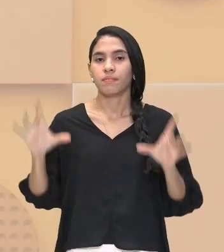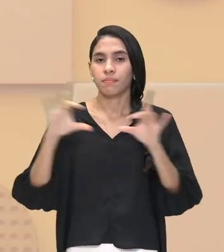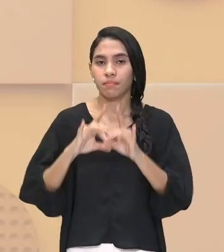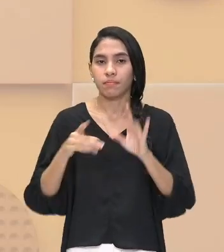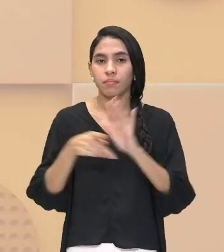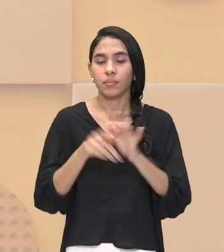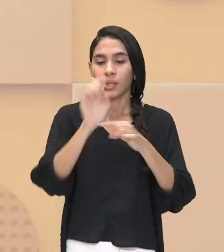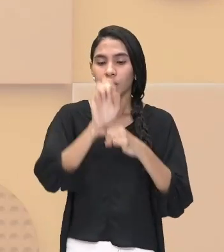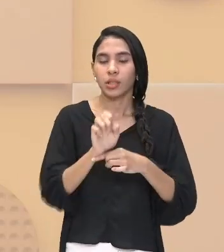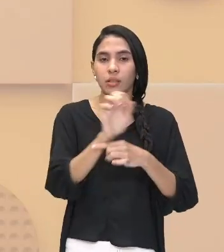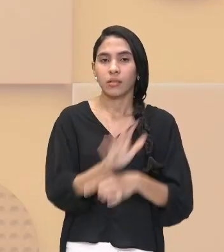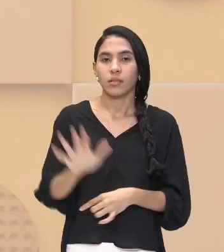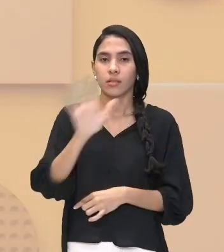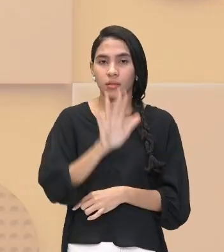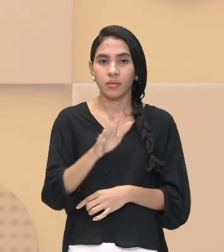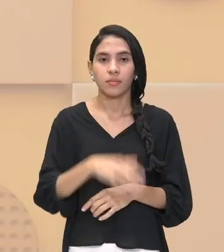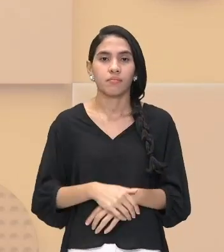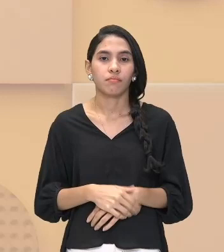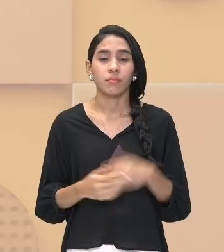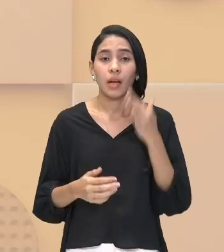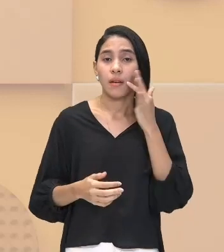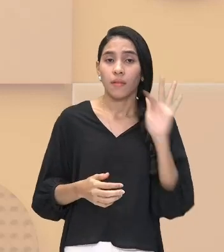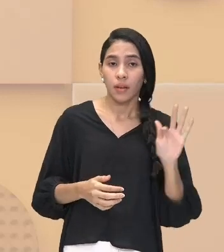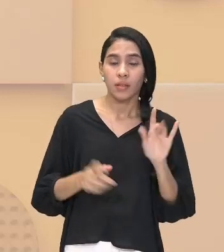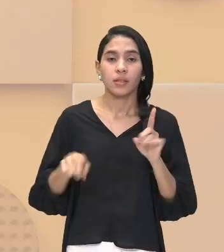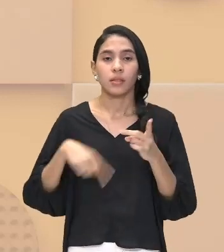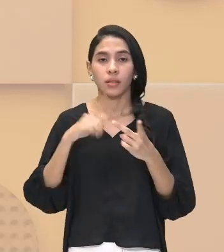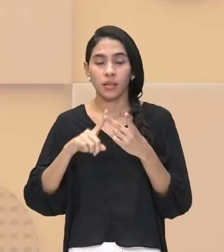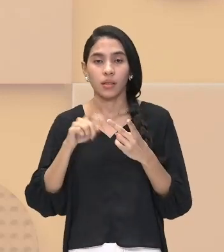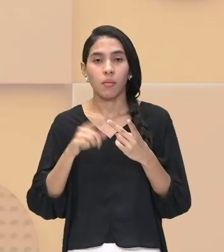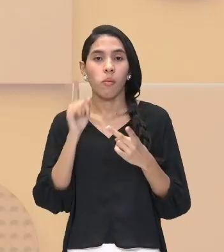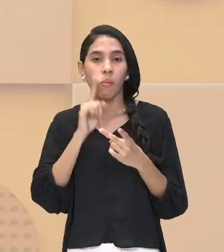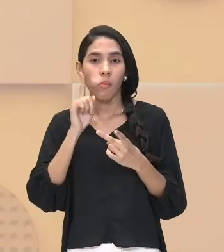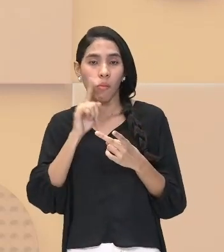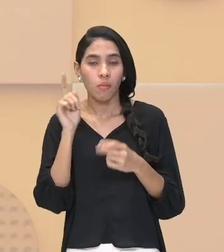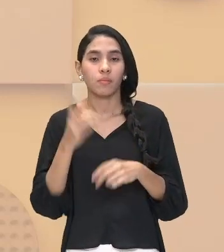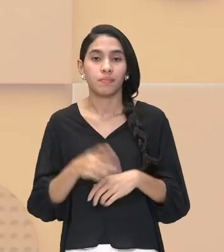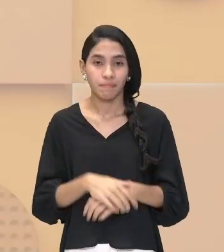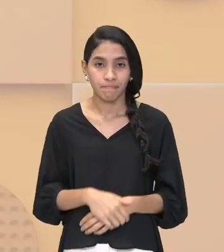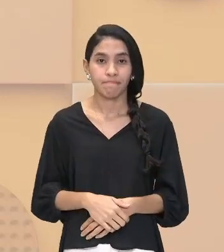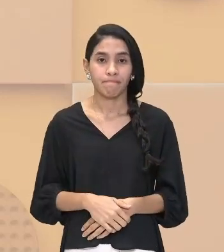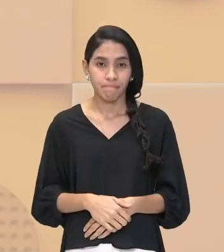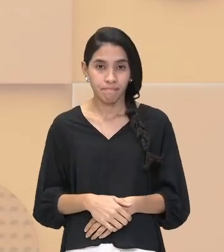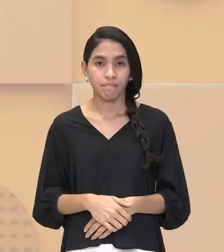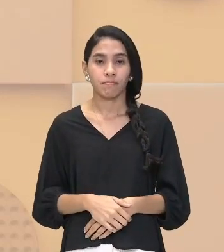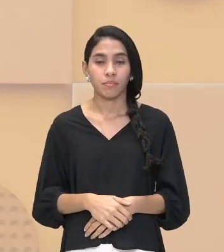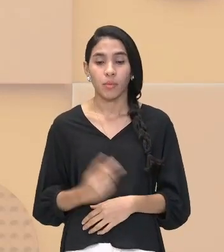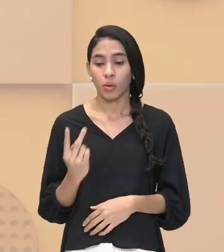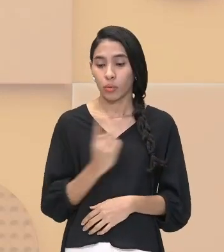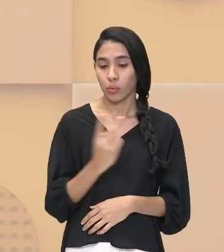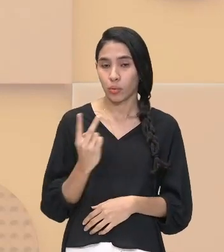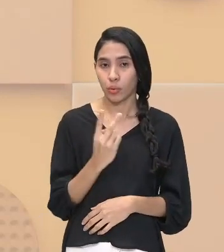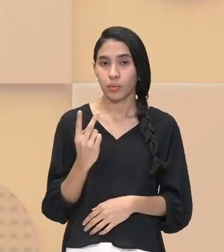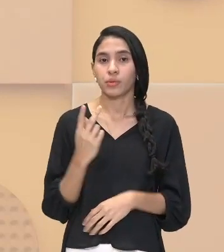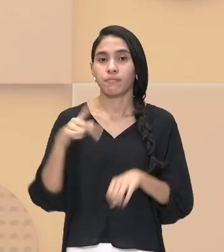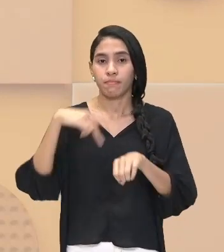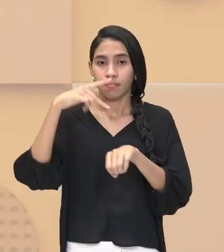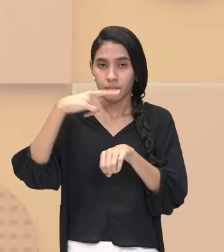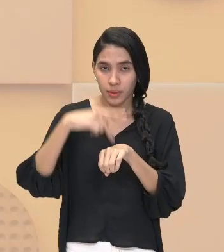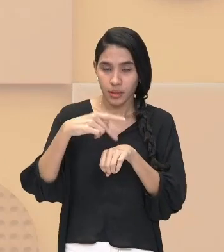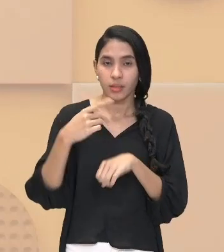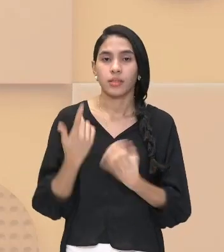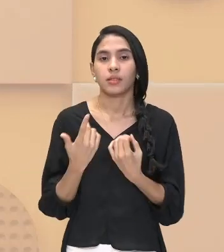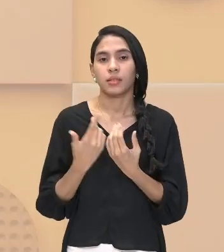Estado Nacional, tanto na França quanto na Inglaterra. ambas as nações,